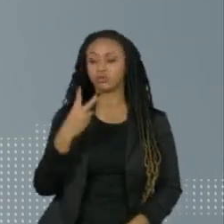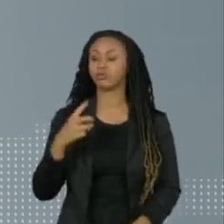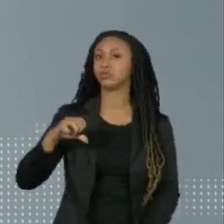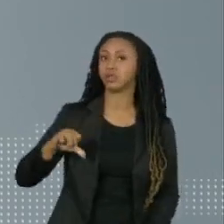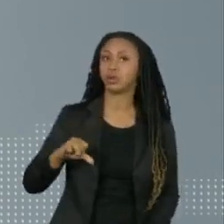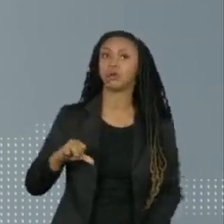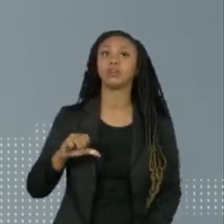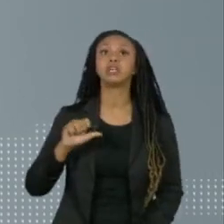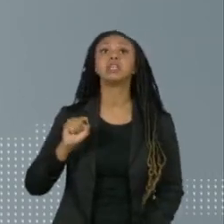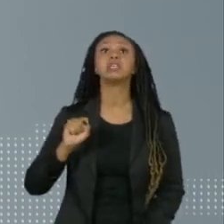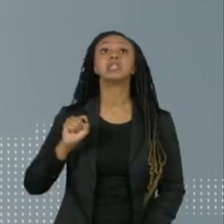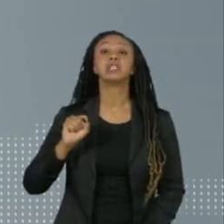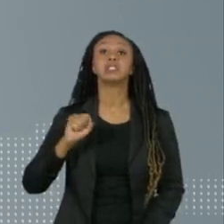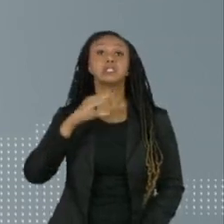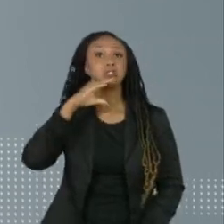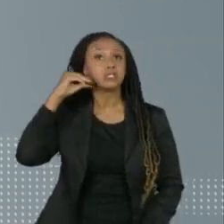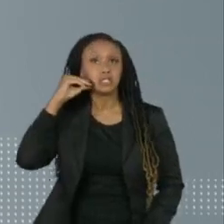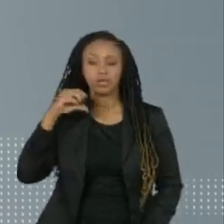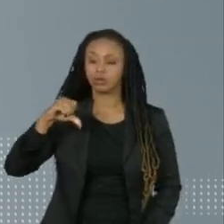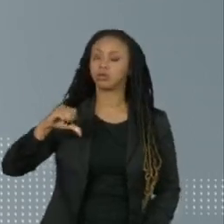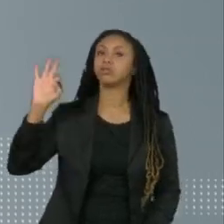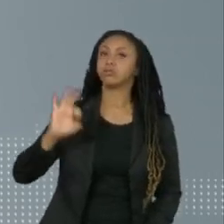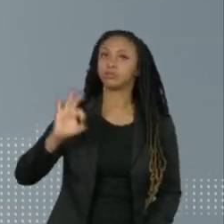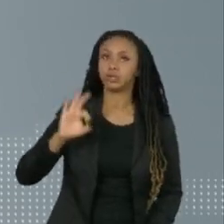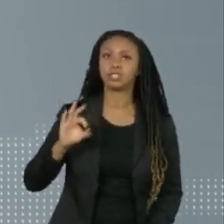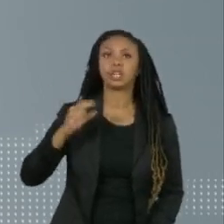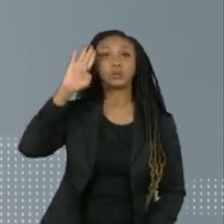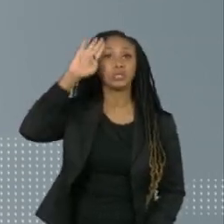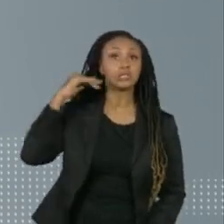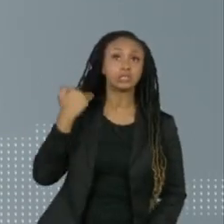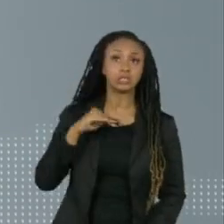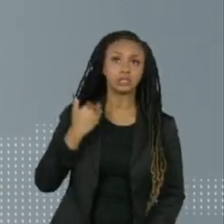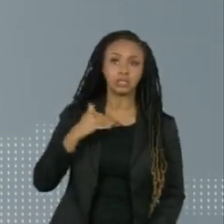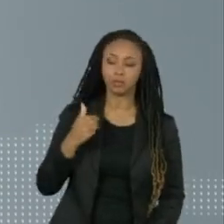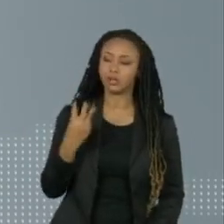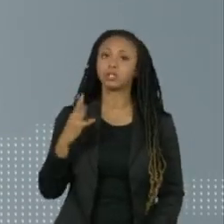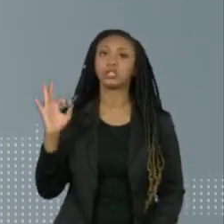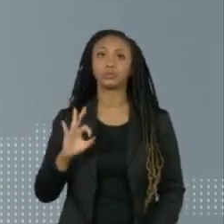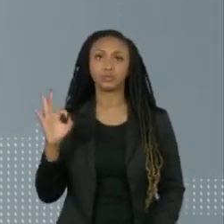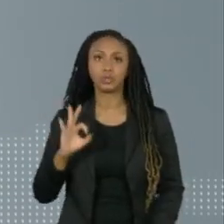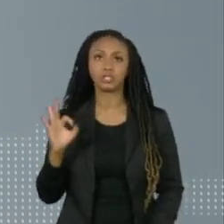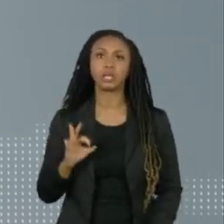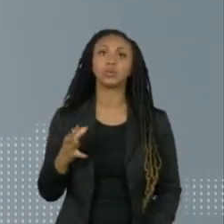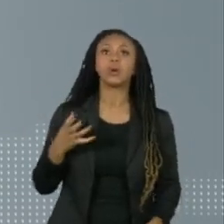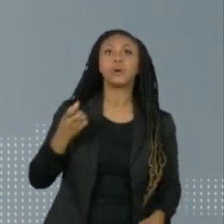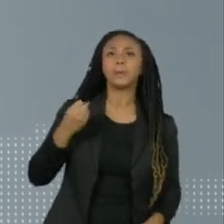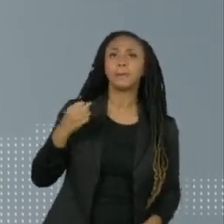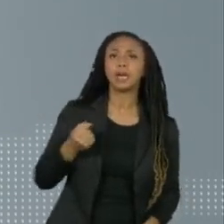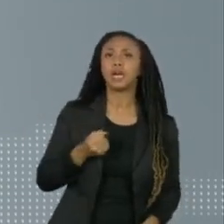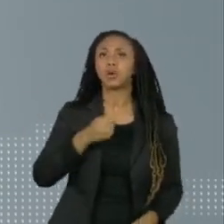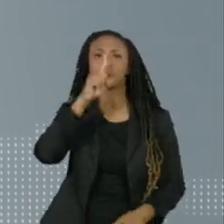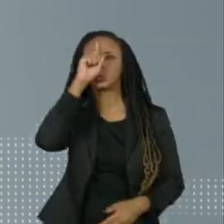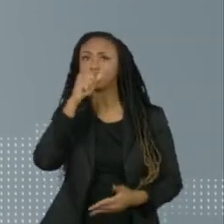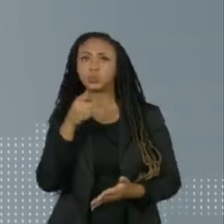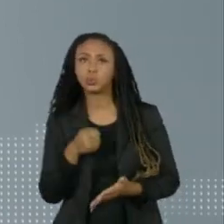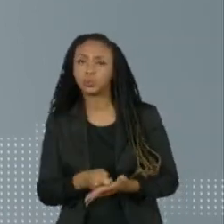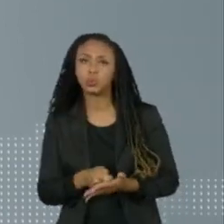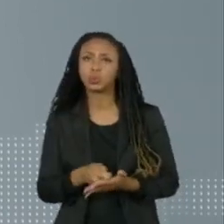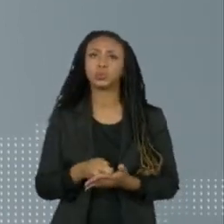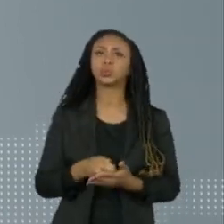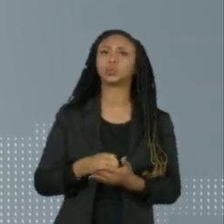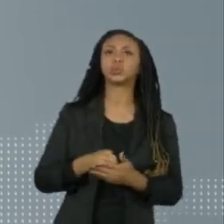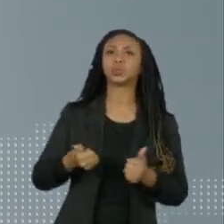tebet três por cento brancos nulos e pessoas que não irão votar 7 por cento e indecisos cinco porcento no